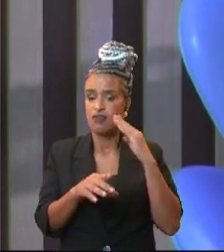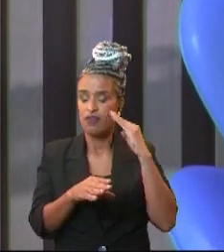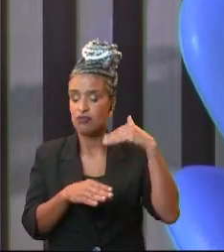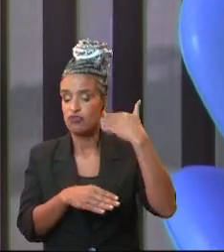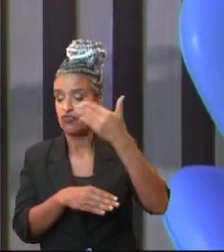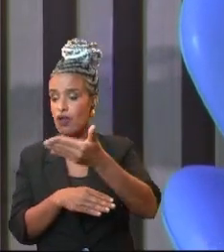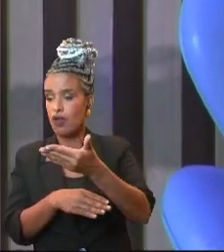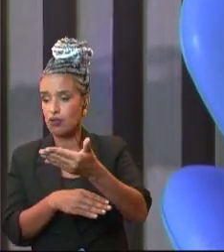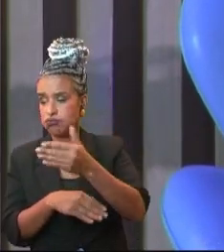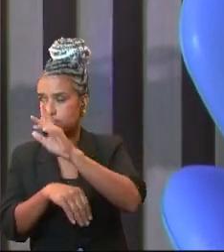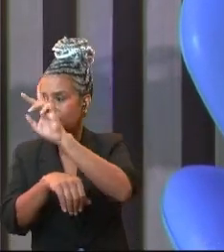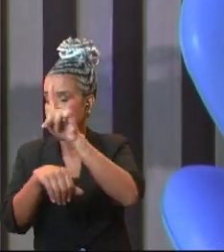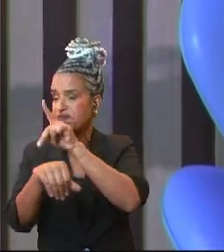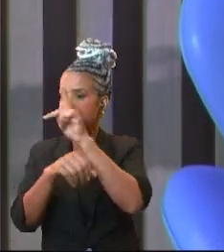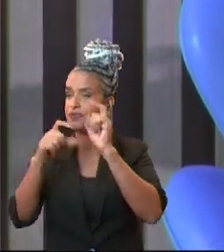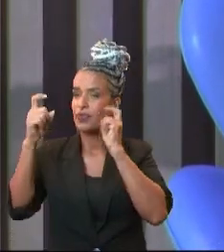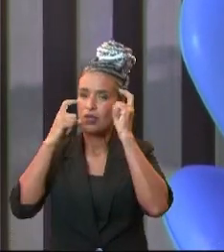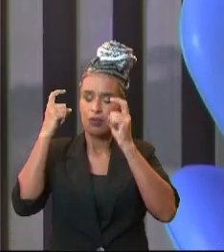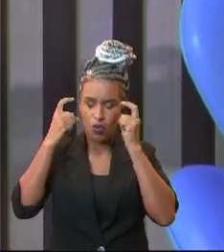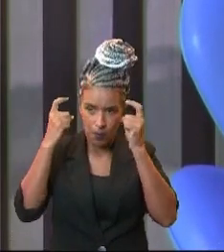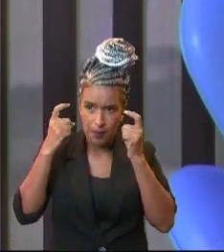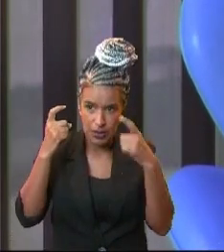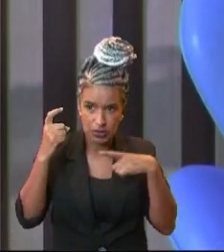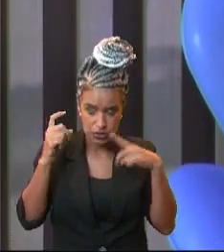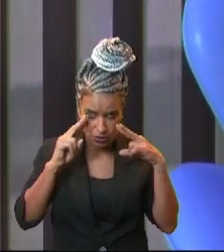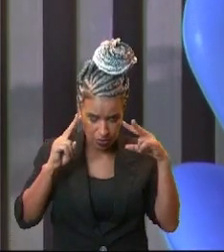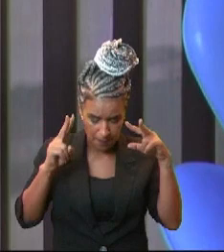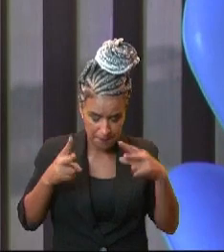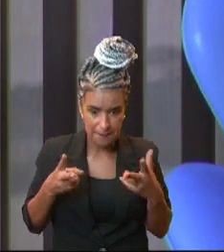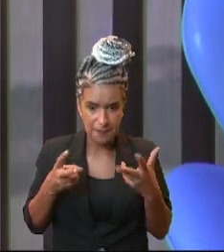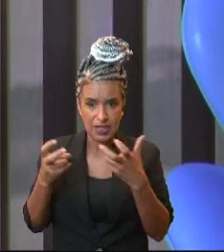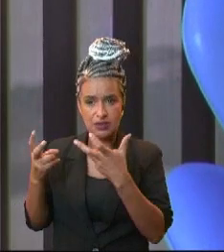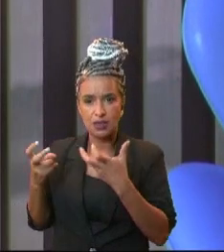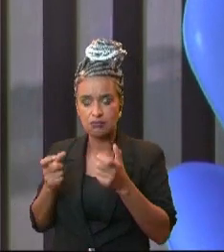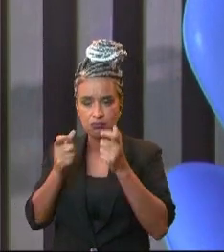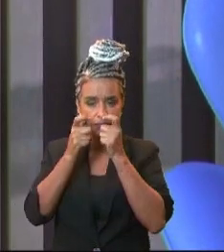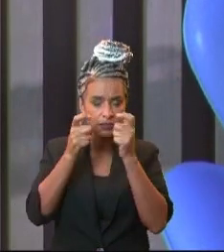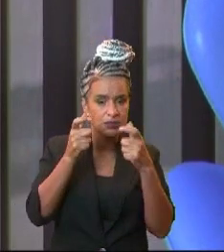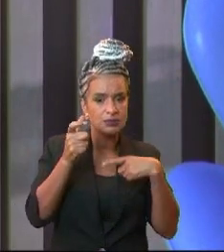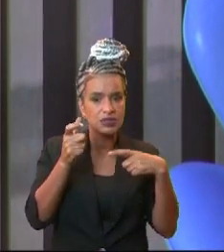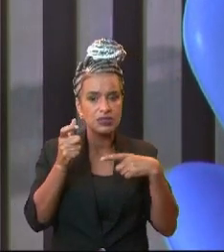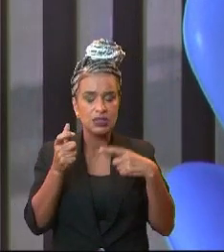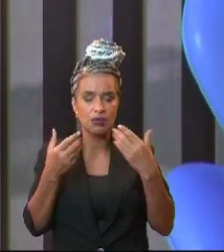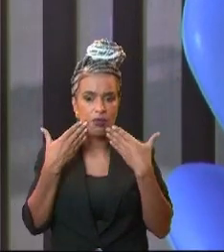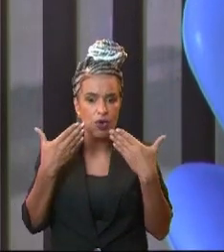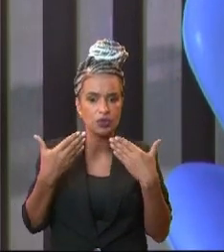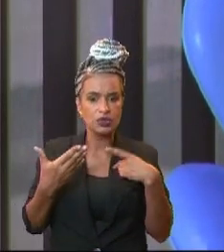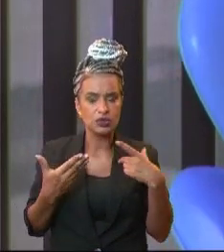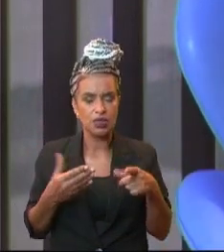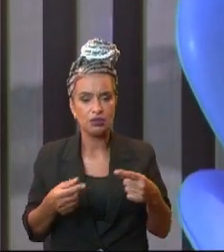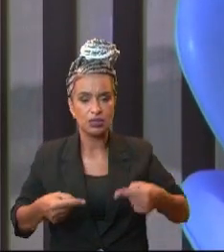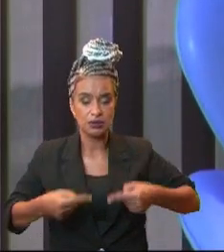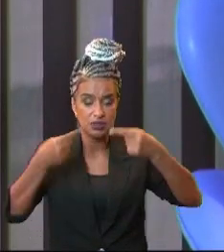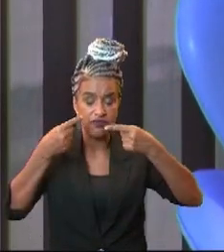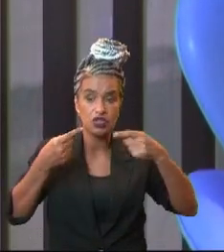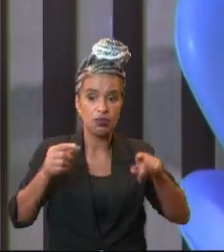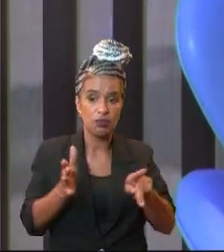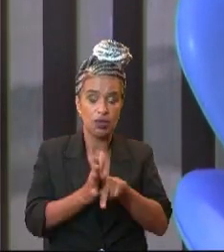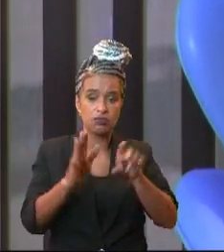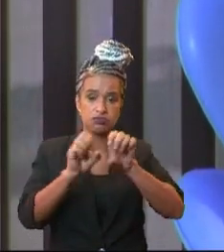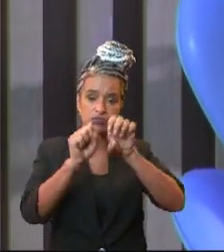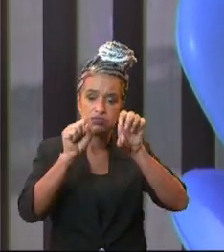transatlântico, é uma questão preocupante. Nós vemos esses comportamentos, essas ambições declaradas como um desafio